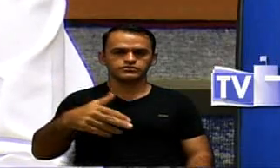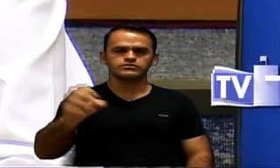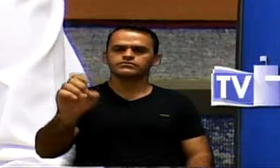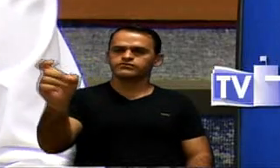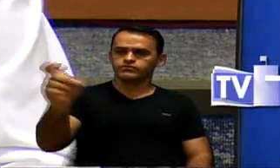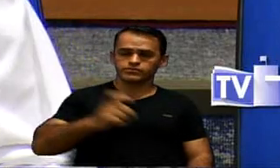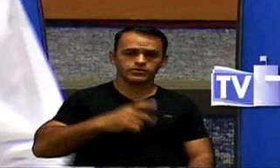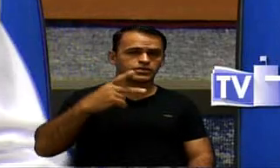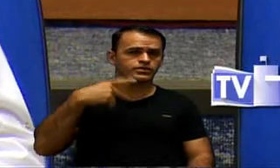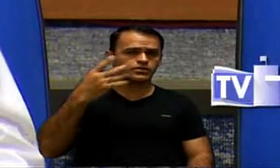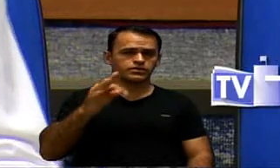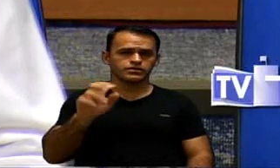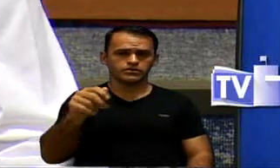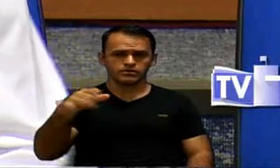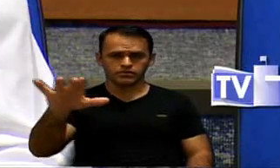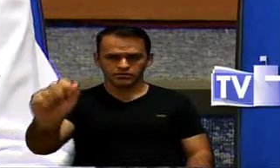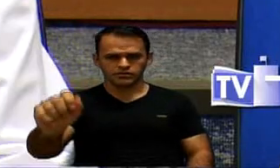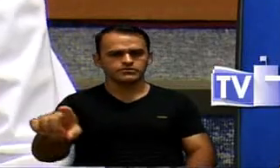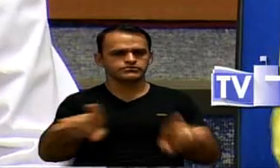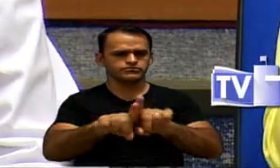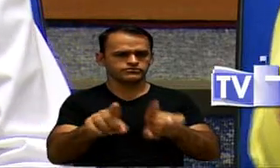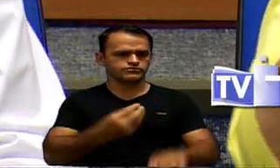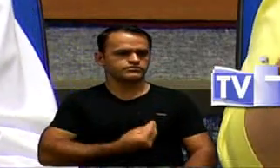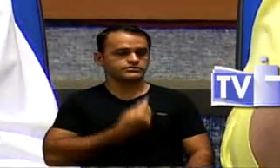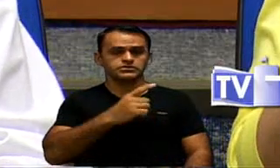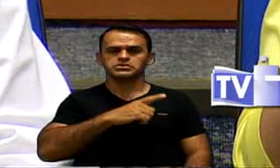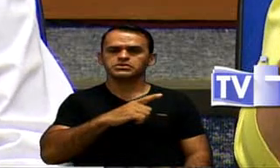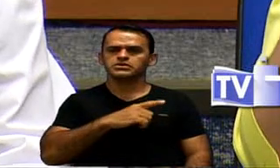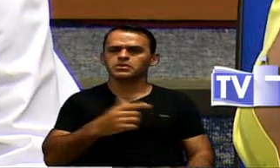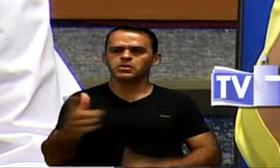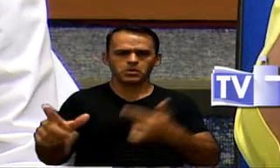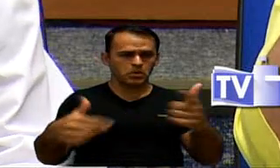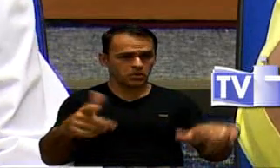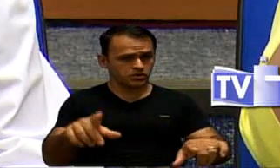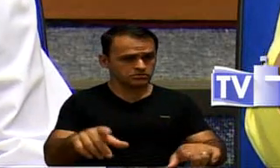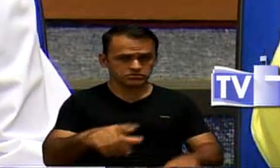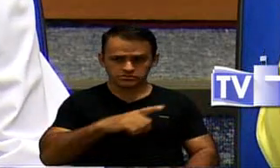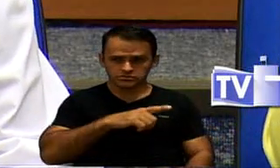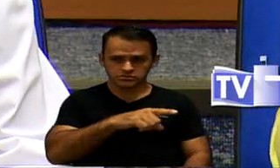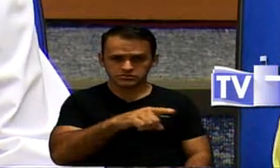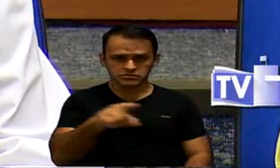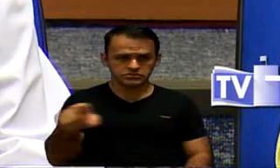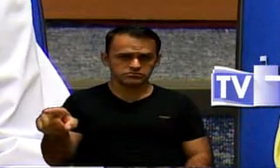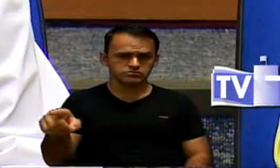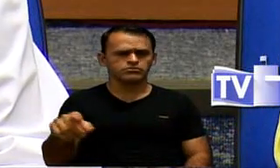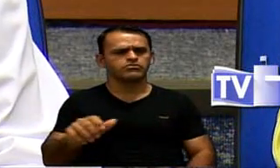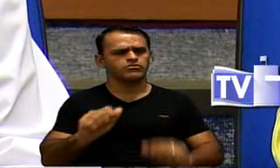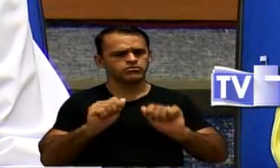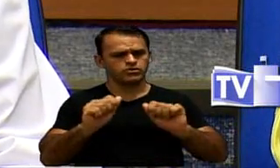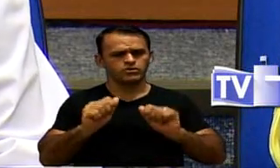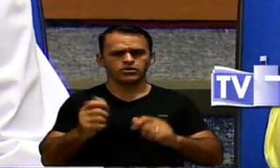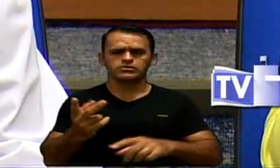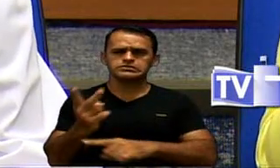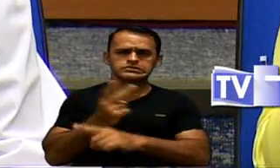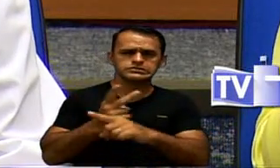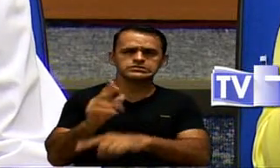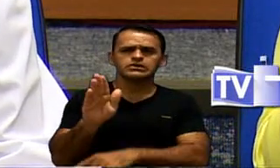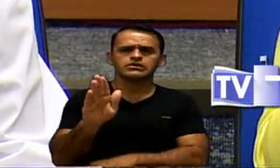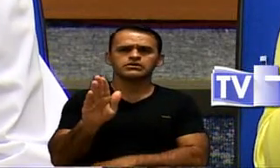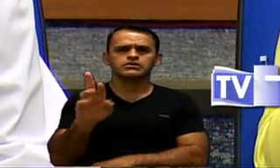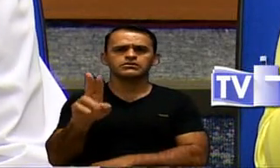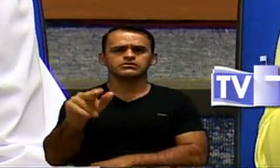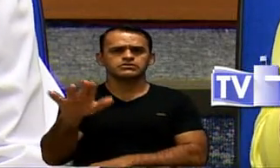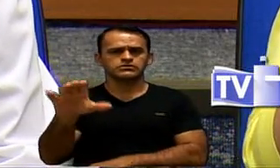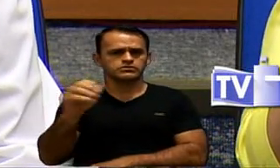ex-vereadora Tânia Bacelli, também presente, né? Se tiver mais alguém, por favor, pode procurar a Bruna,